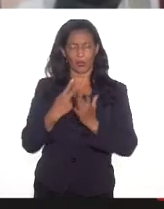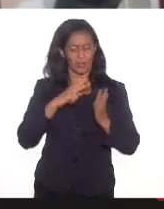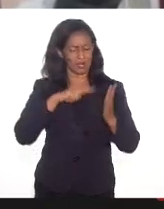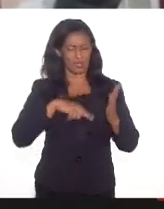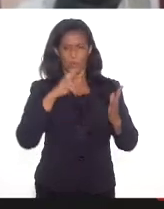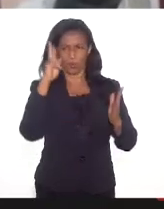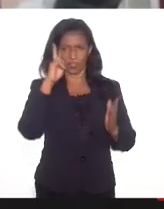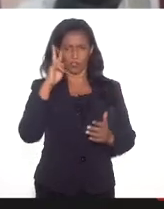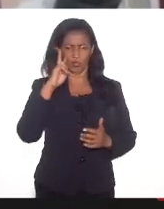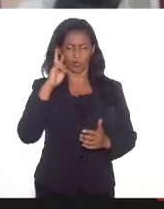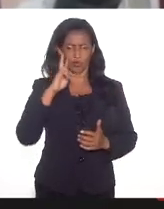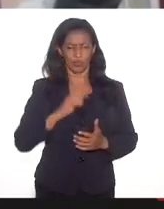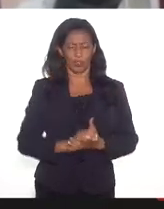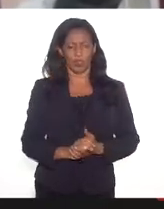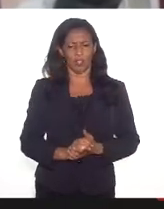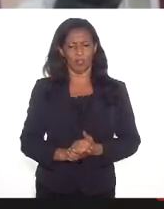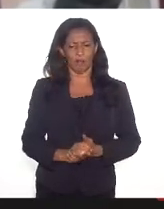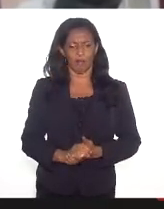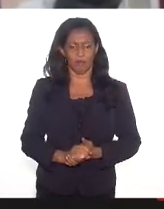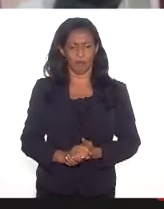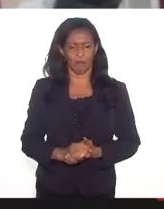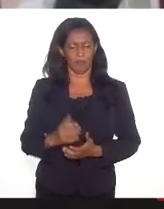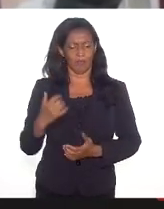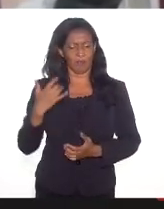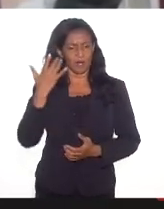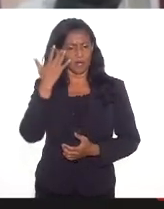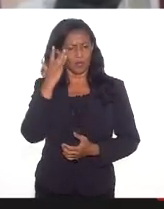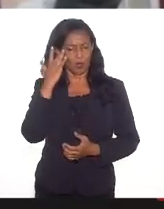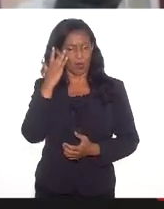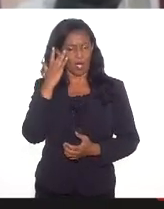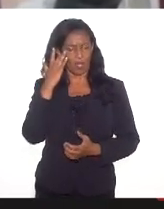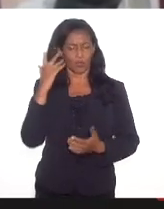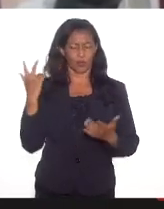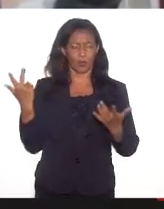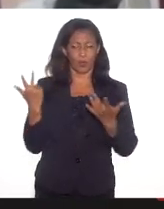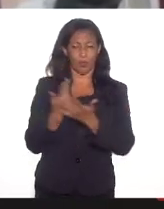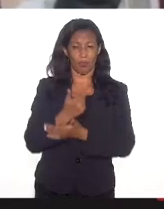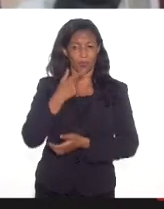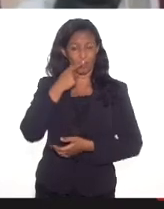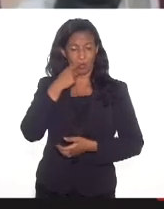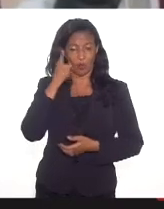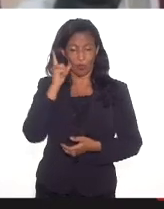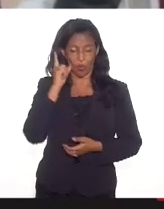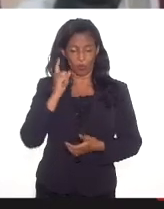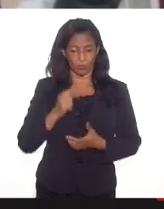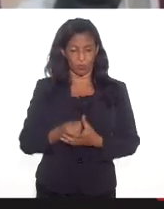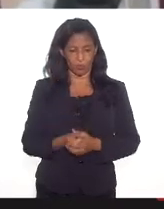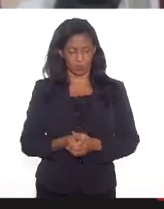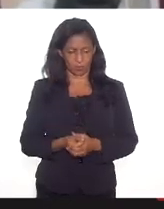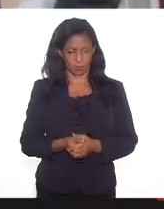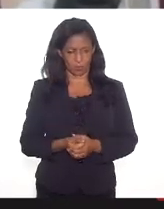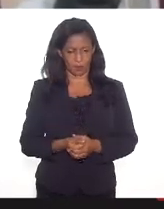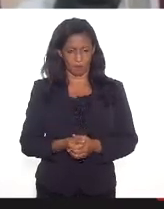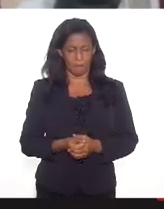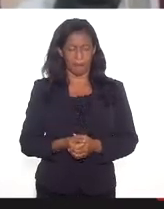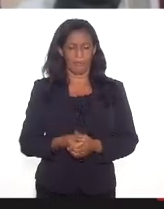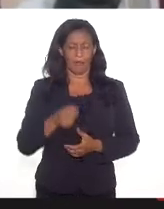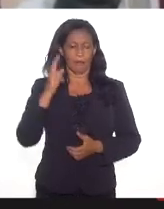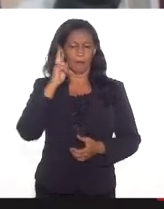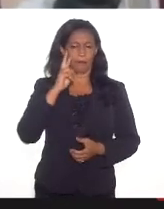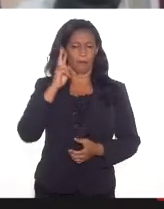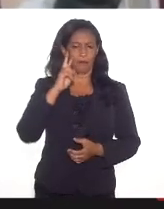acho que aquele episódio de ontem é algo que